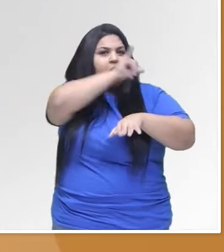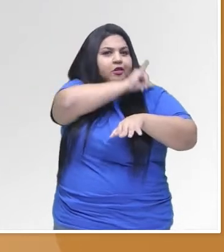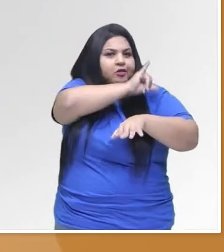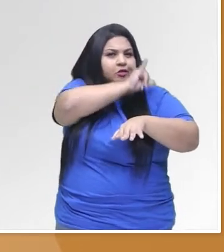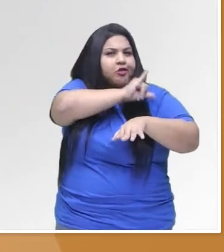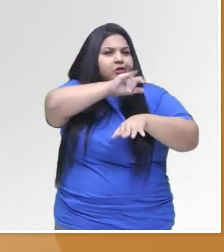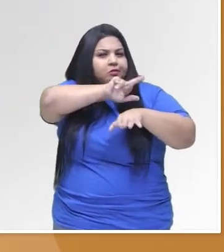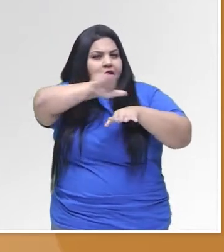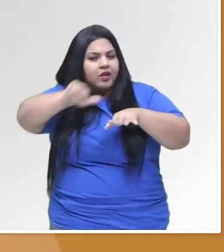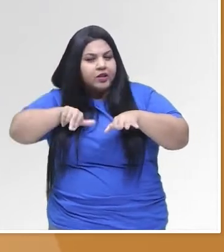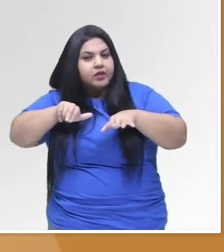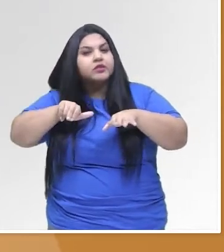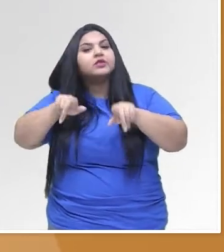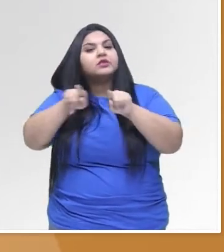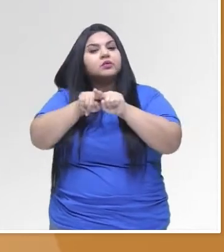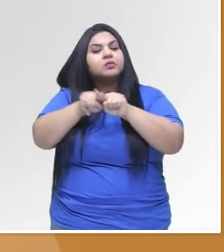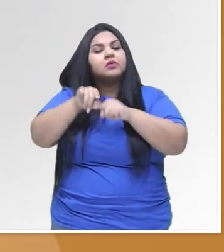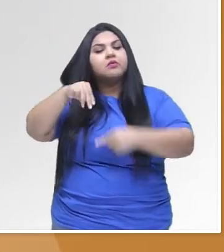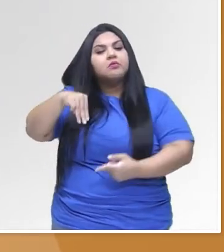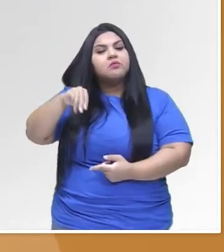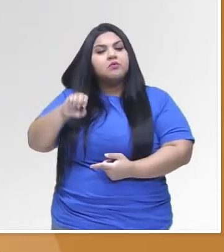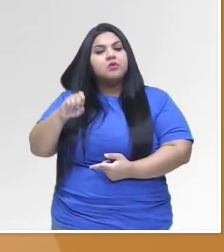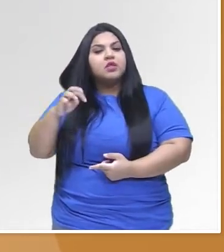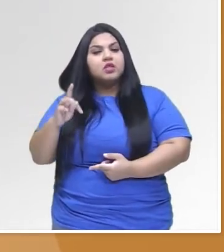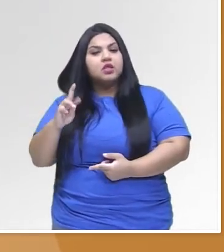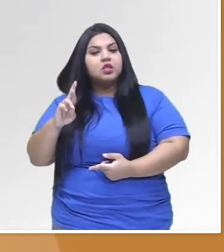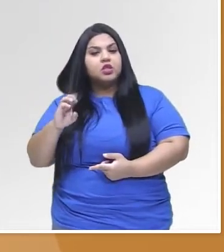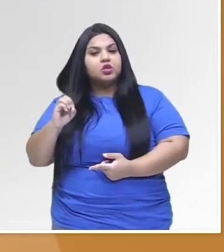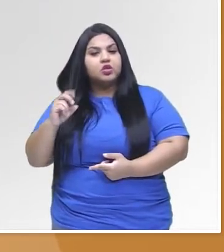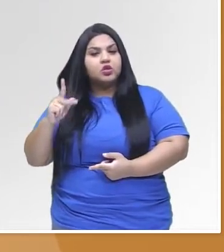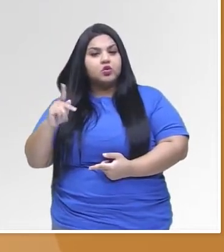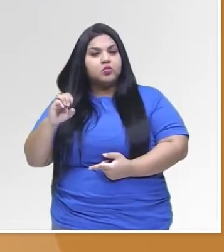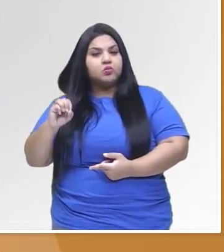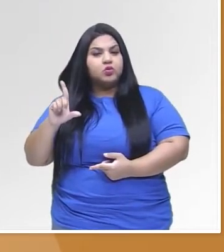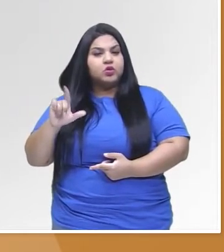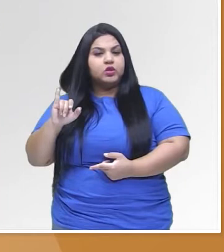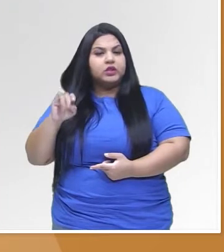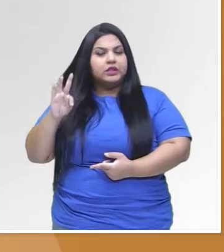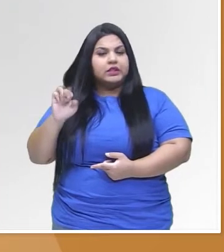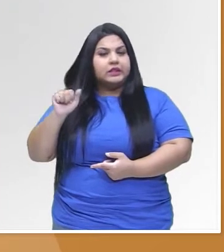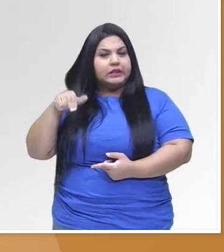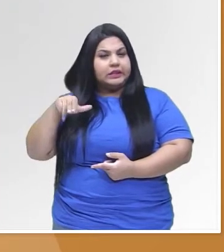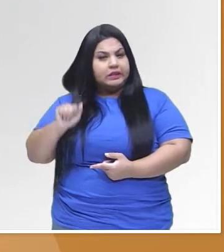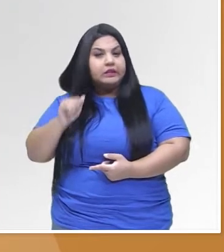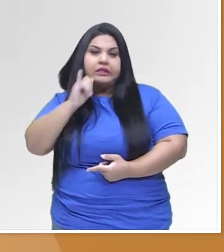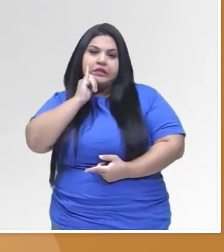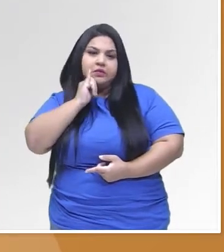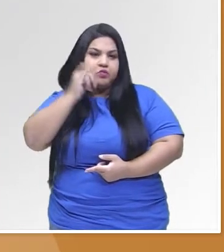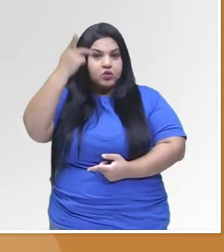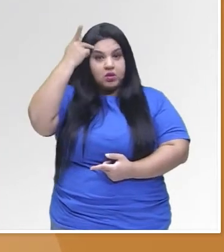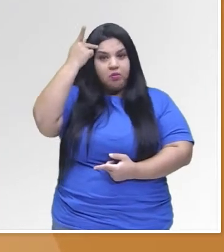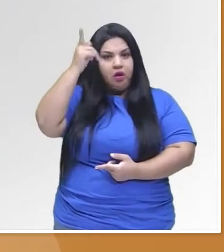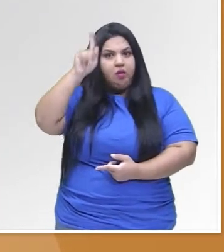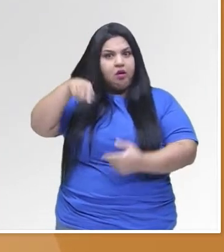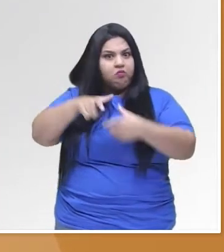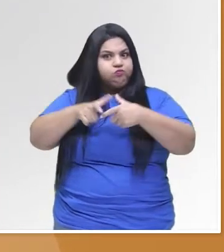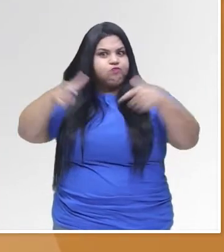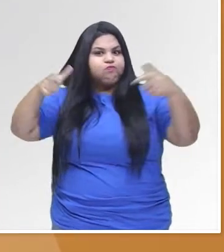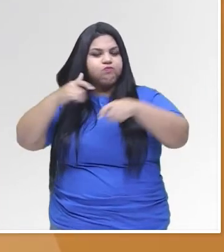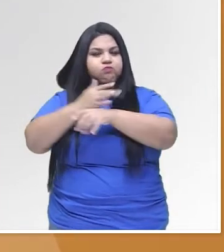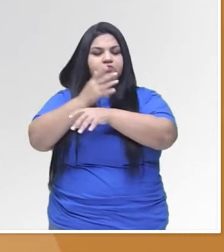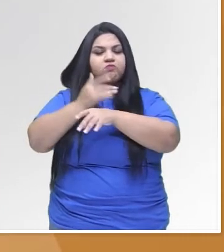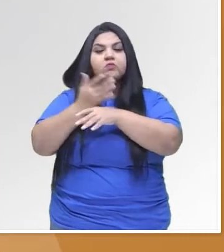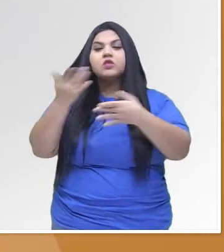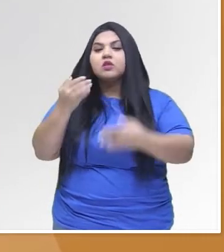chamadas metropolitanas, né? A exemplo da cidade de São Paulo, que é uma mega cidade.